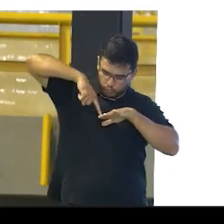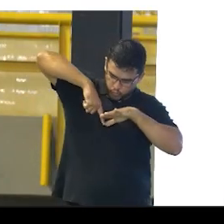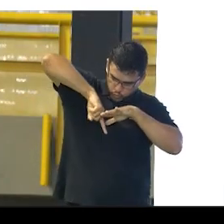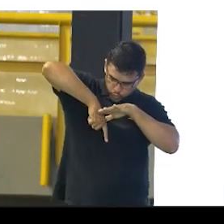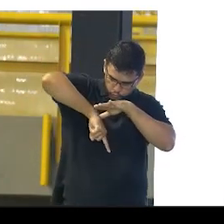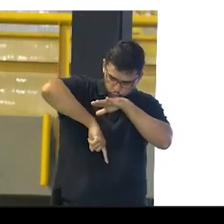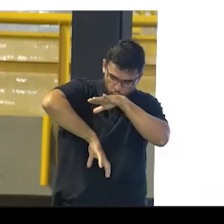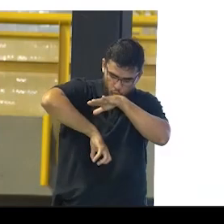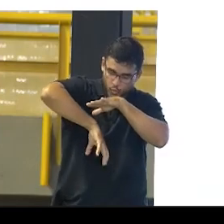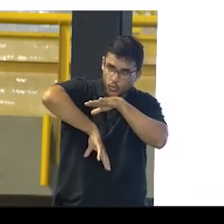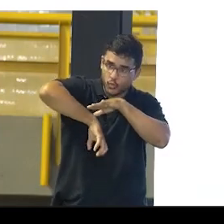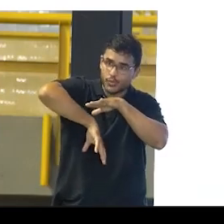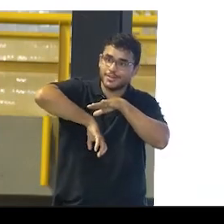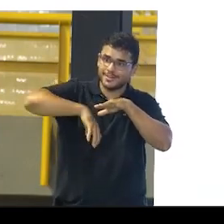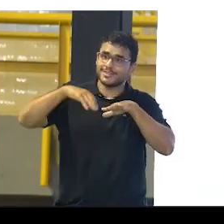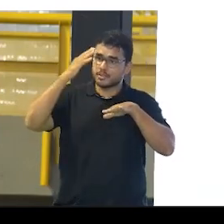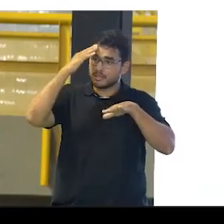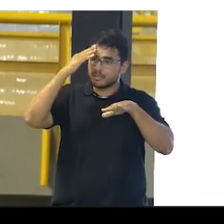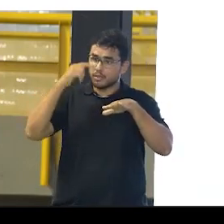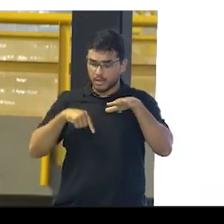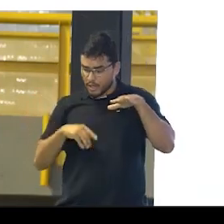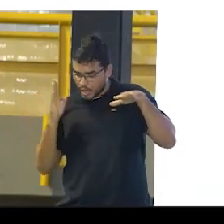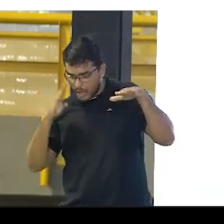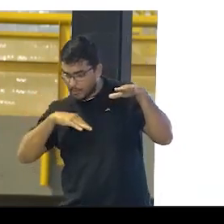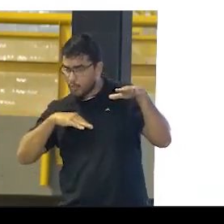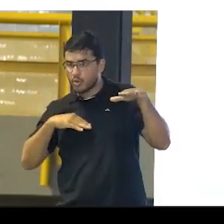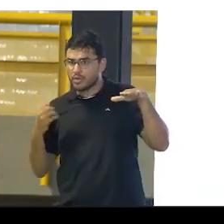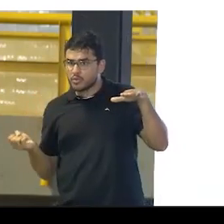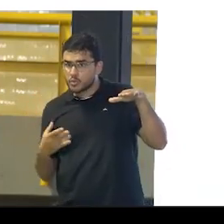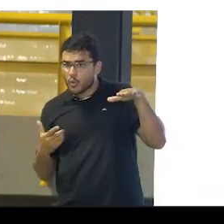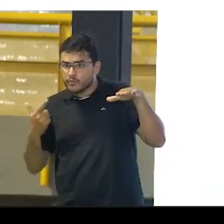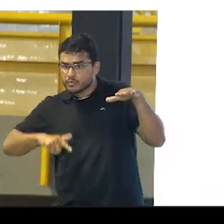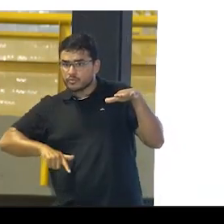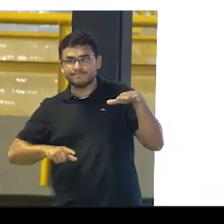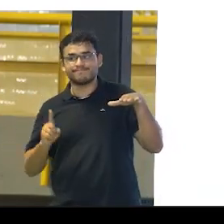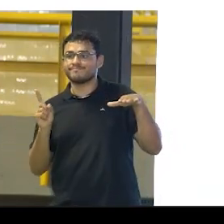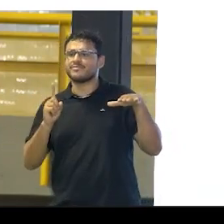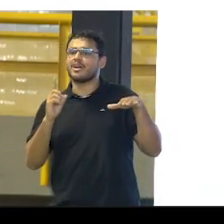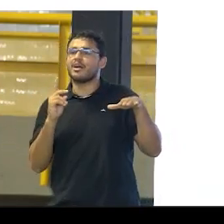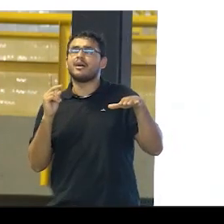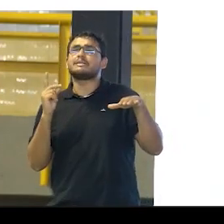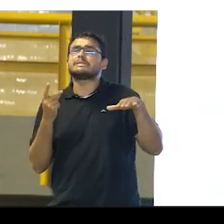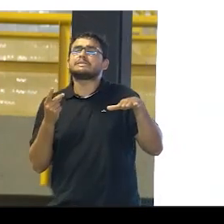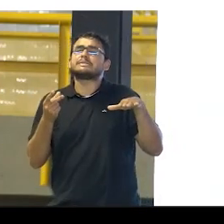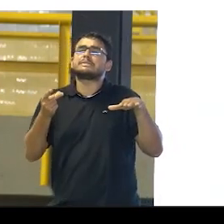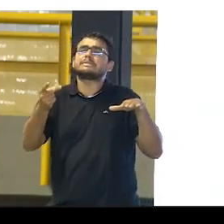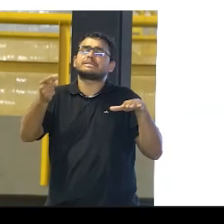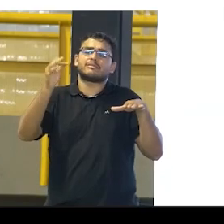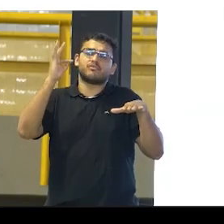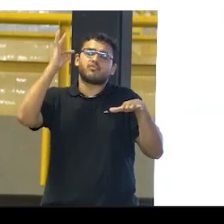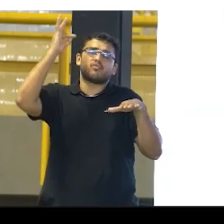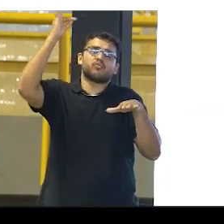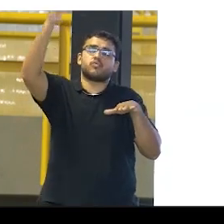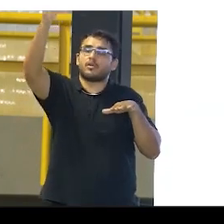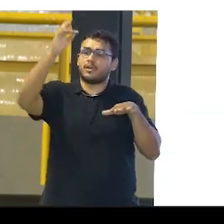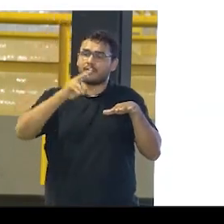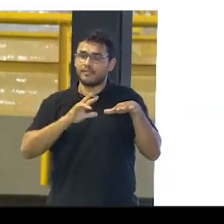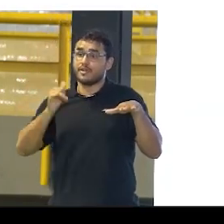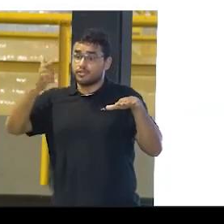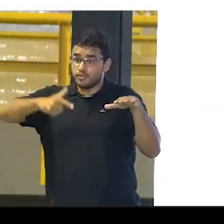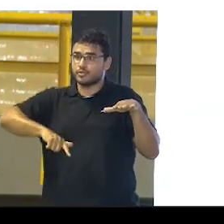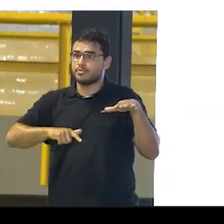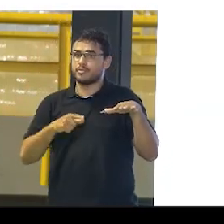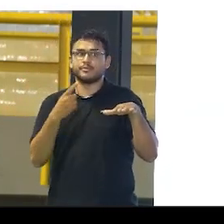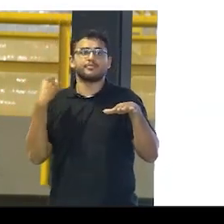dobramentos modernos. Bacias sedimentares são aquelas formações onde você encontra petróleo, gás e carvão mineral.